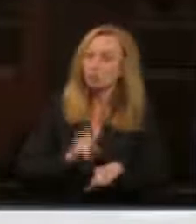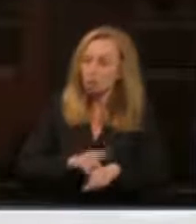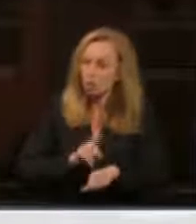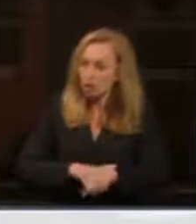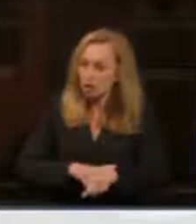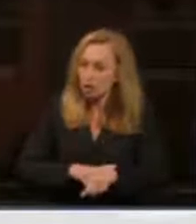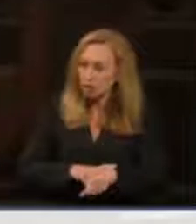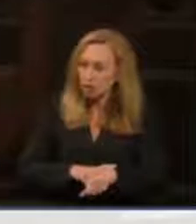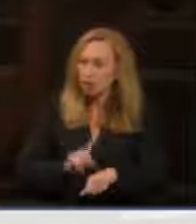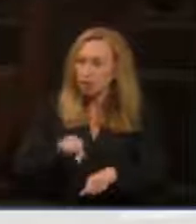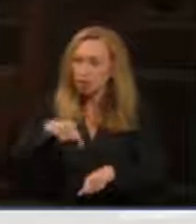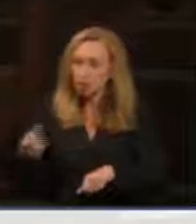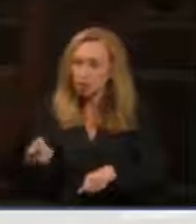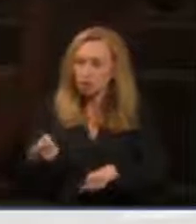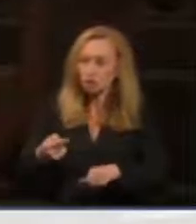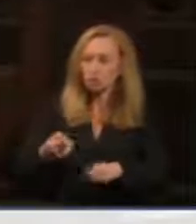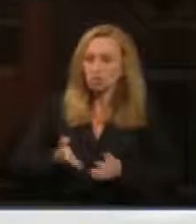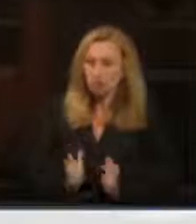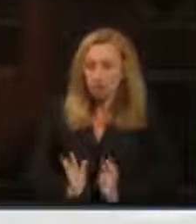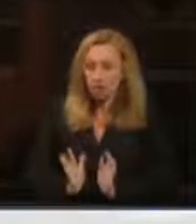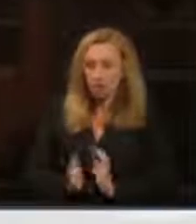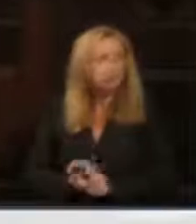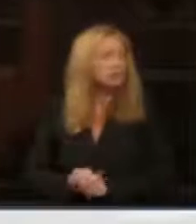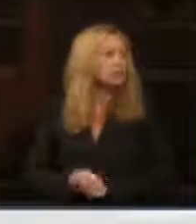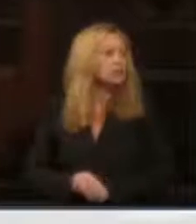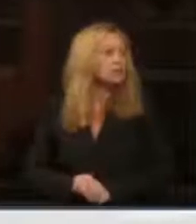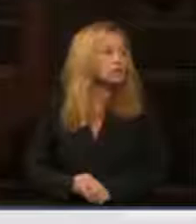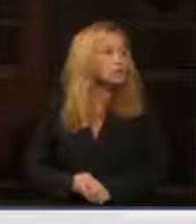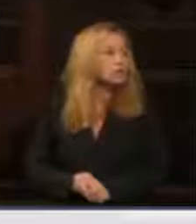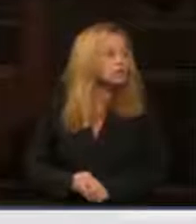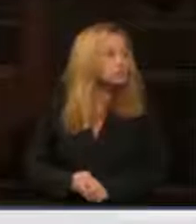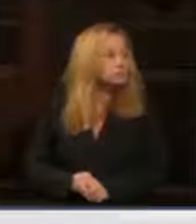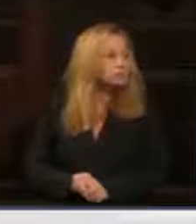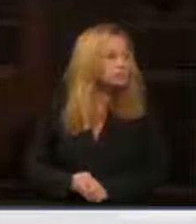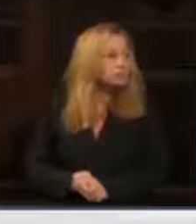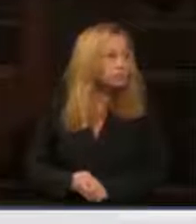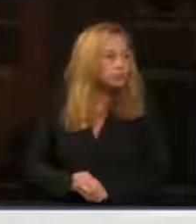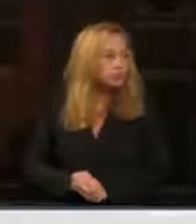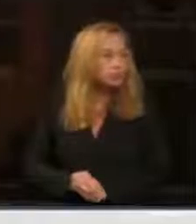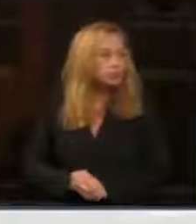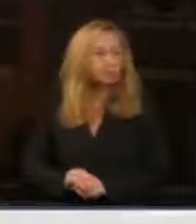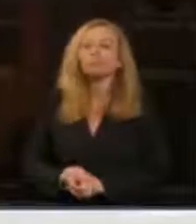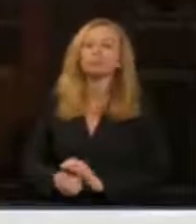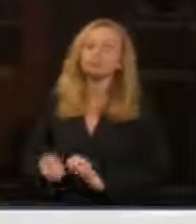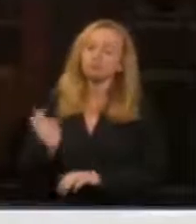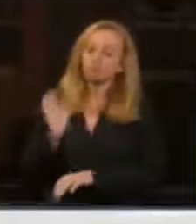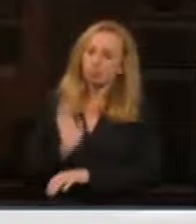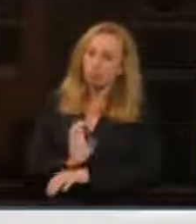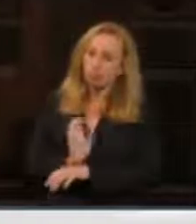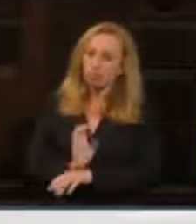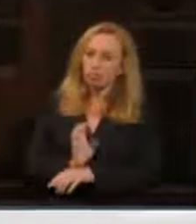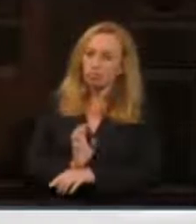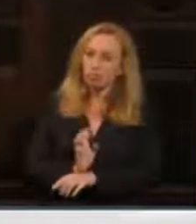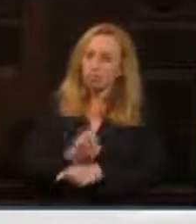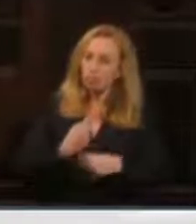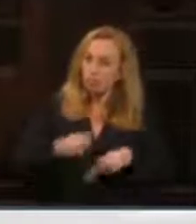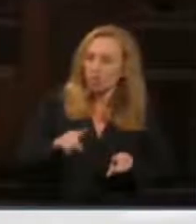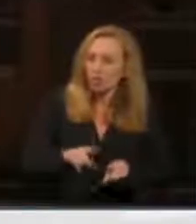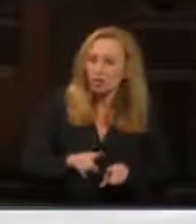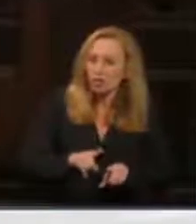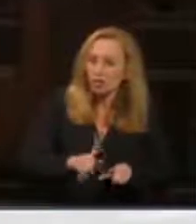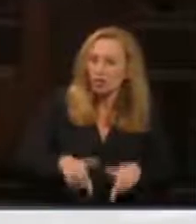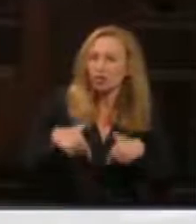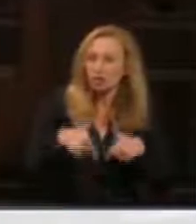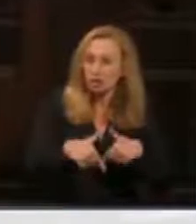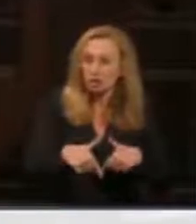esse Estado, quando o Estado não é ele mesmo o que provoca a ação para